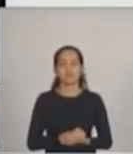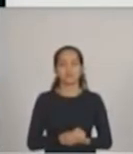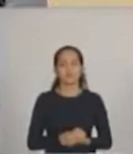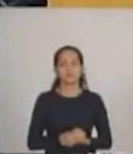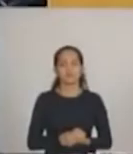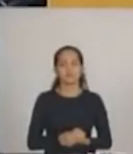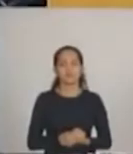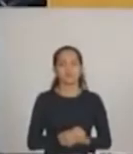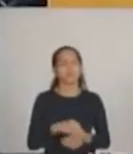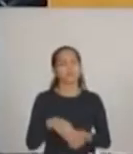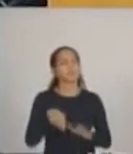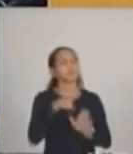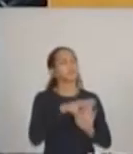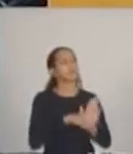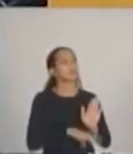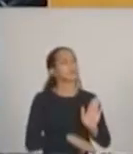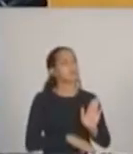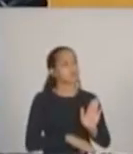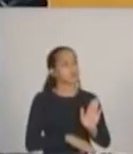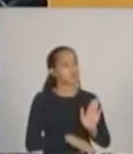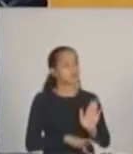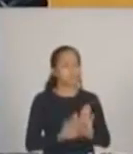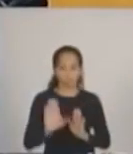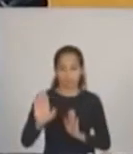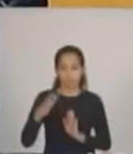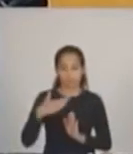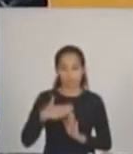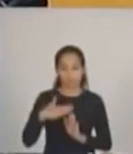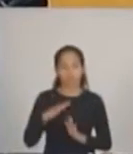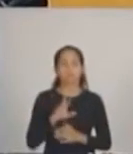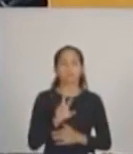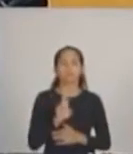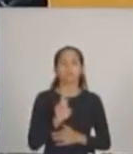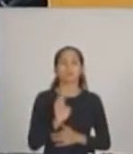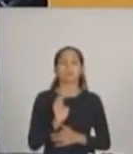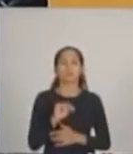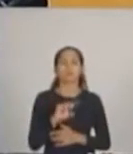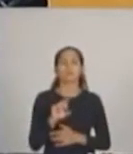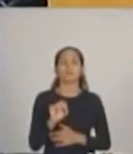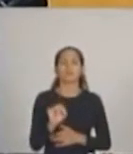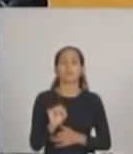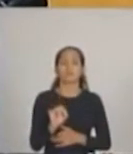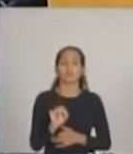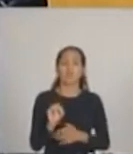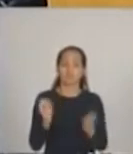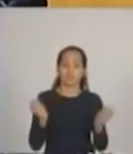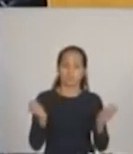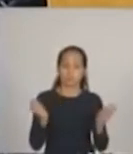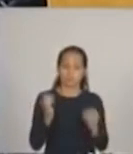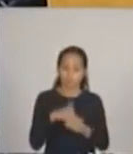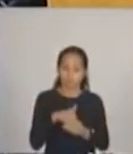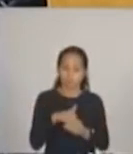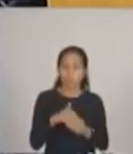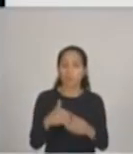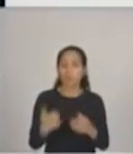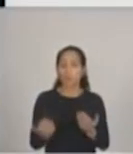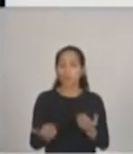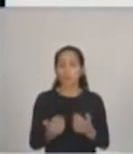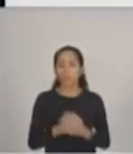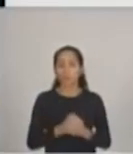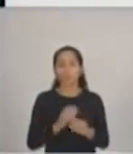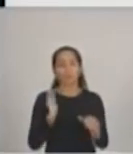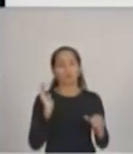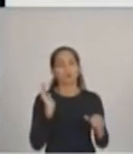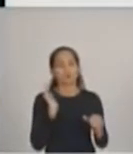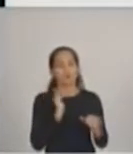Pela ordem. Já vou dar a palavra. Deputado presidente, Renzo. Deputado Renzo, para fazer o seu voto. Eu voto junto com o líder